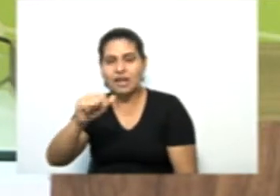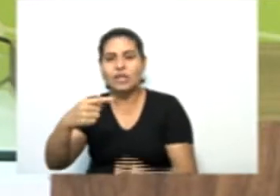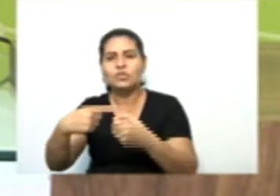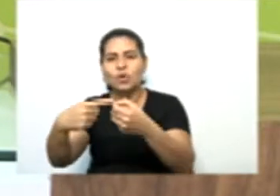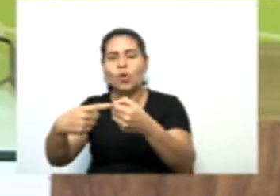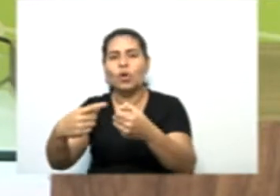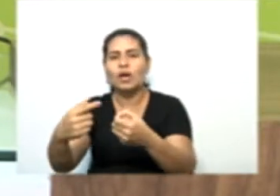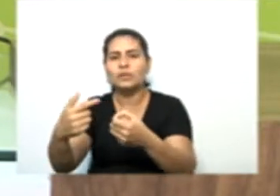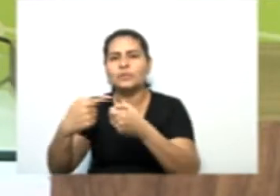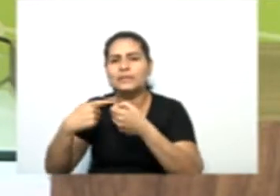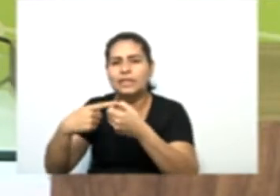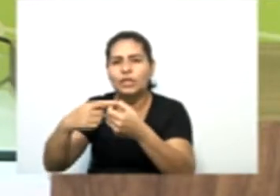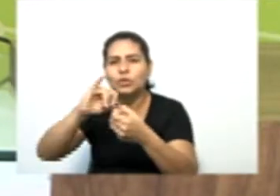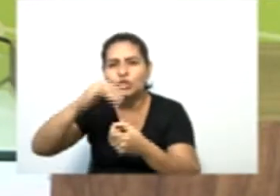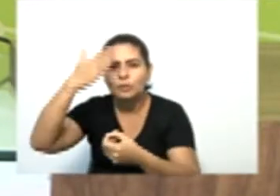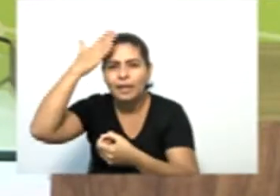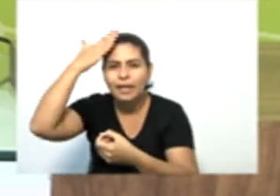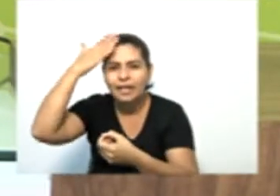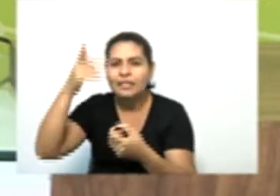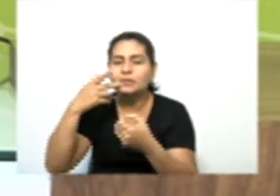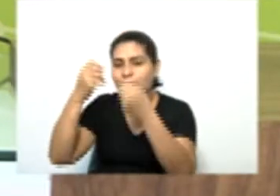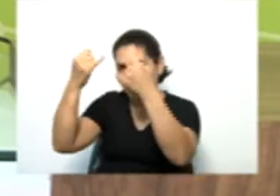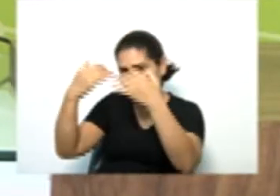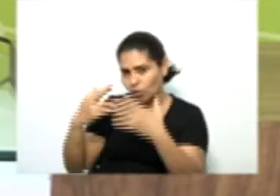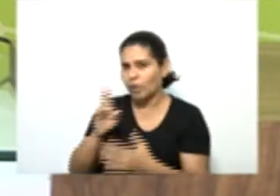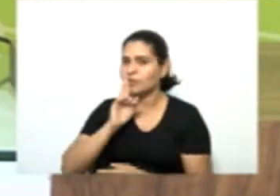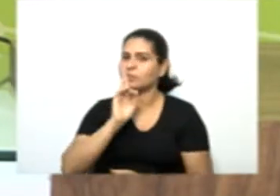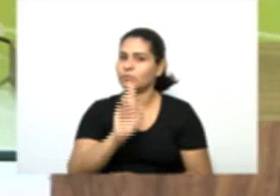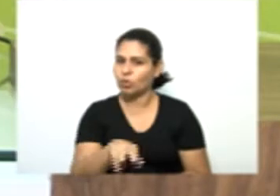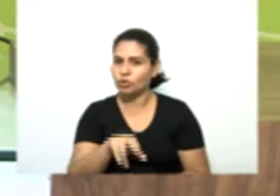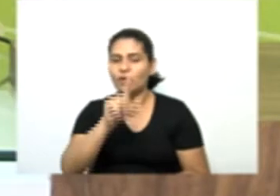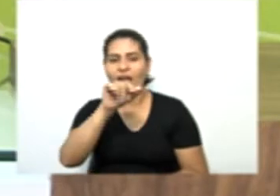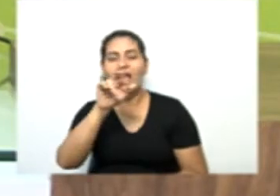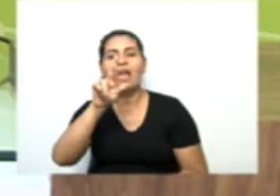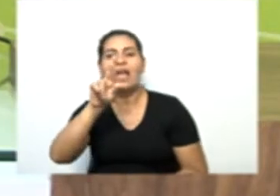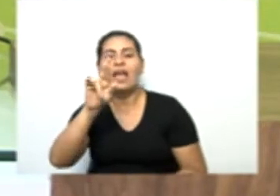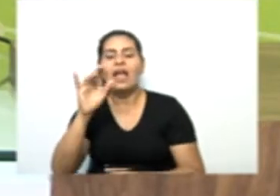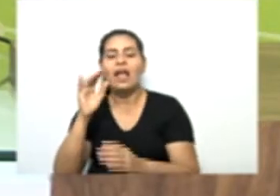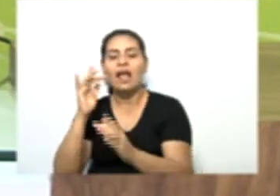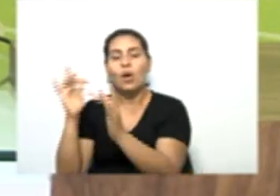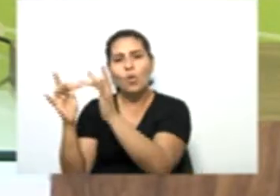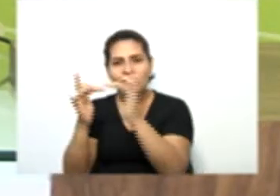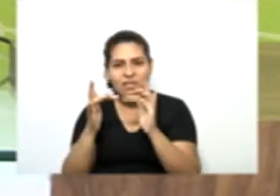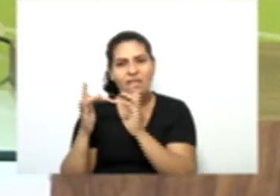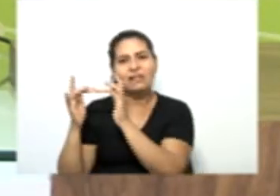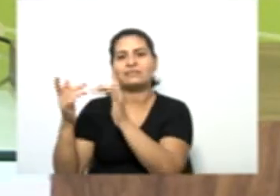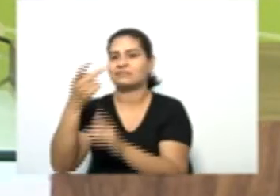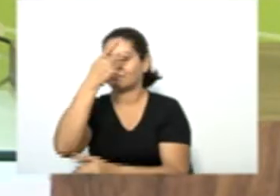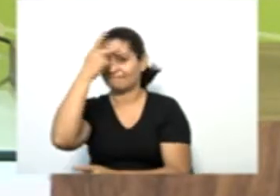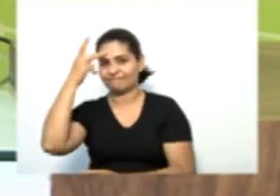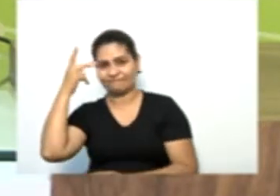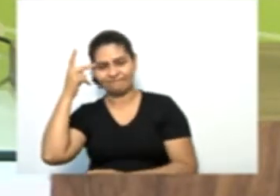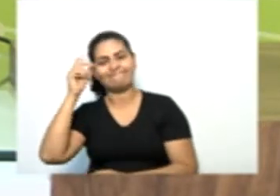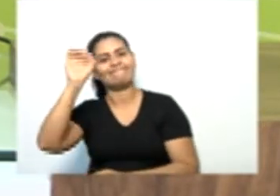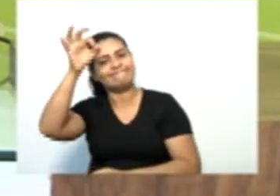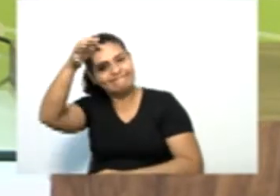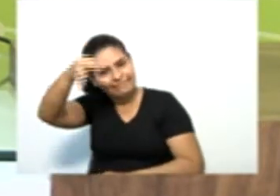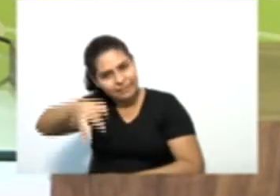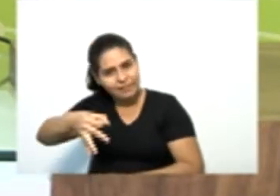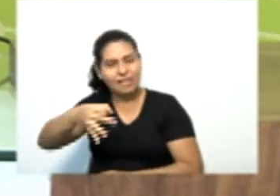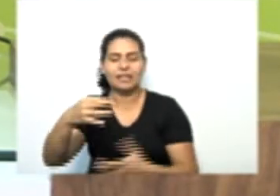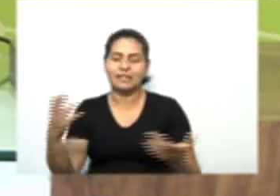Novo Riachuelo de Rondônia, de Paraná, nos colocou aqui a resposta: relacionamento entre pessoas, né?